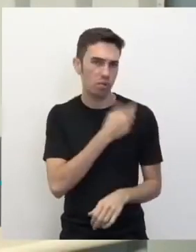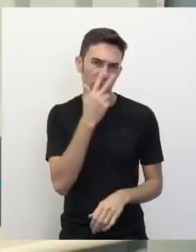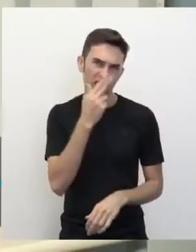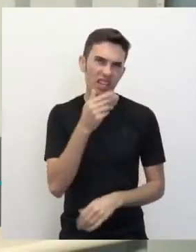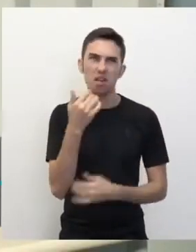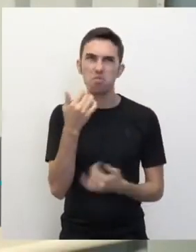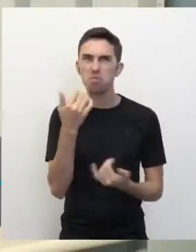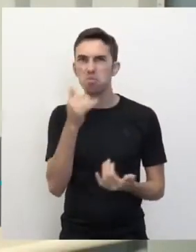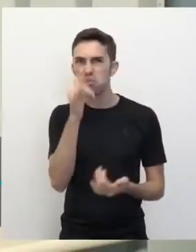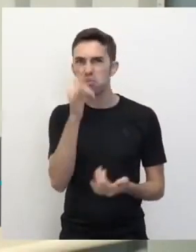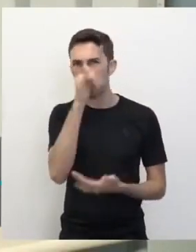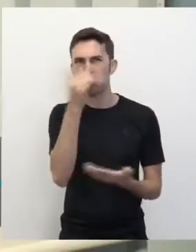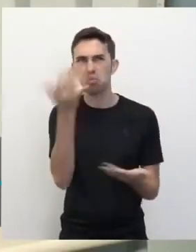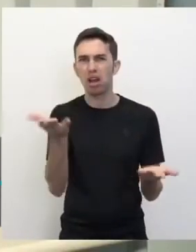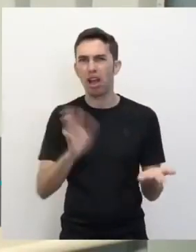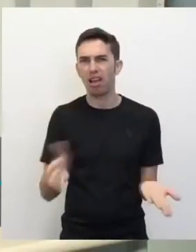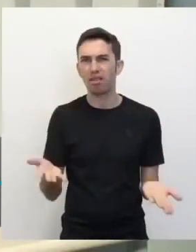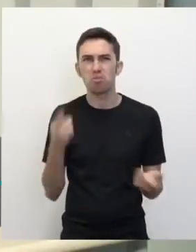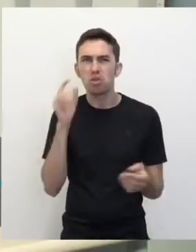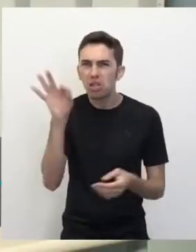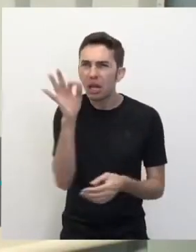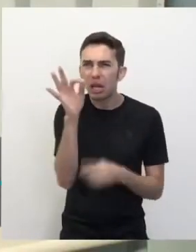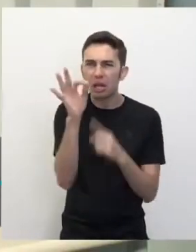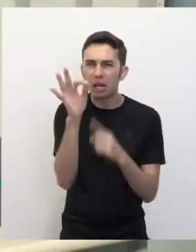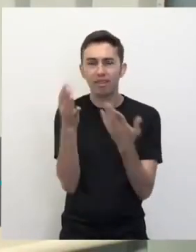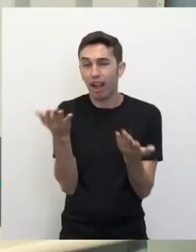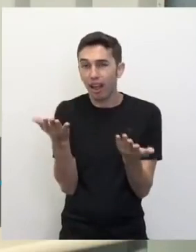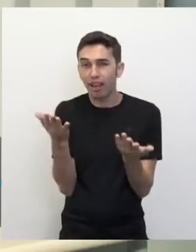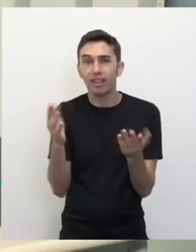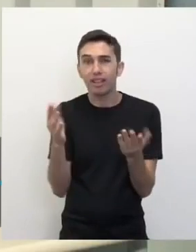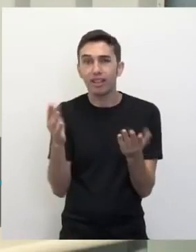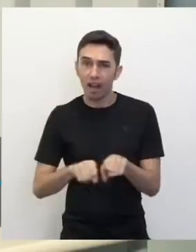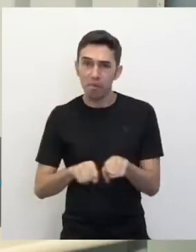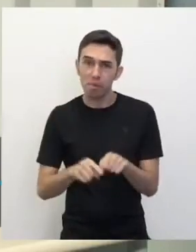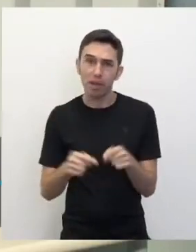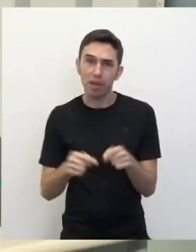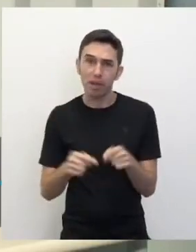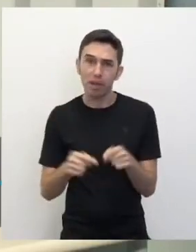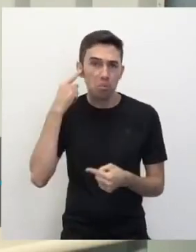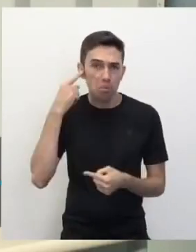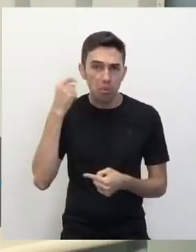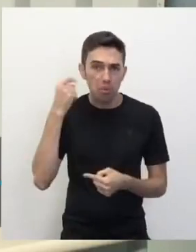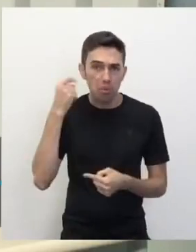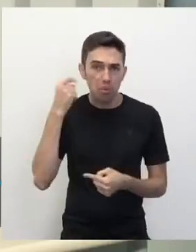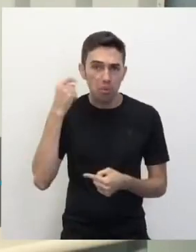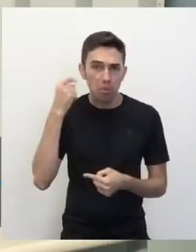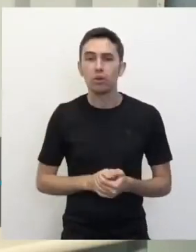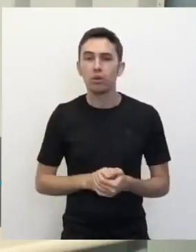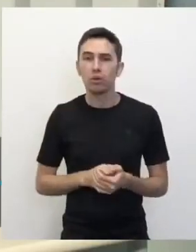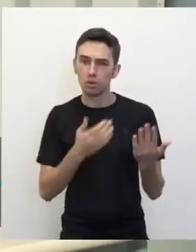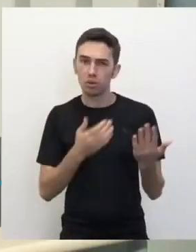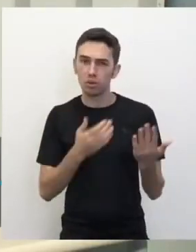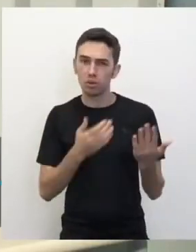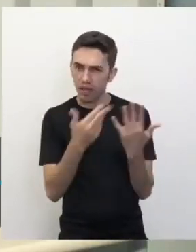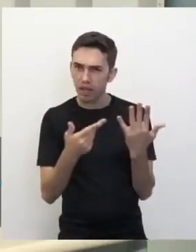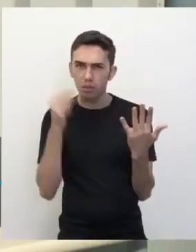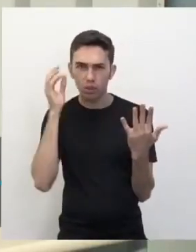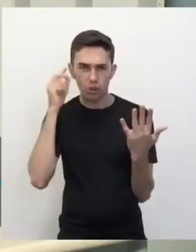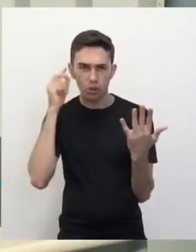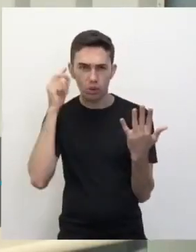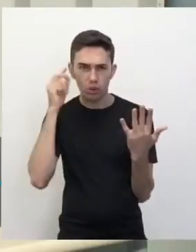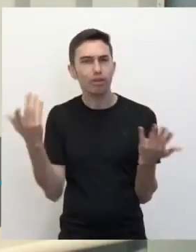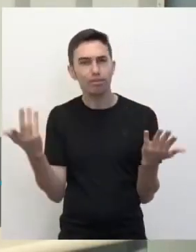é um mosquito, professora, puxa vida. Mas a gente está falando sobre parâmetros do som,